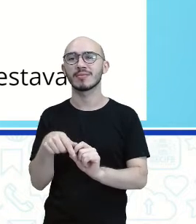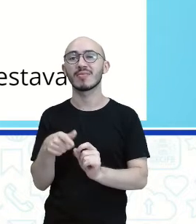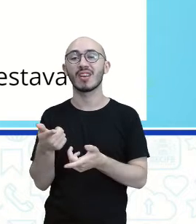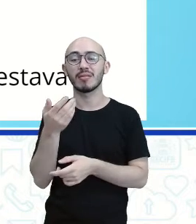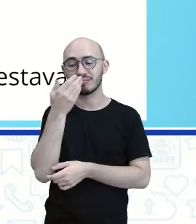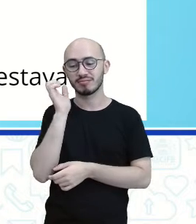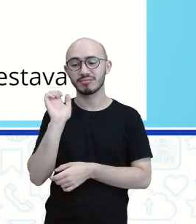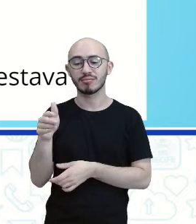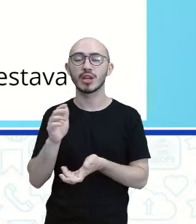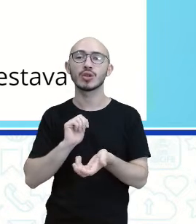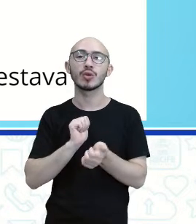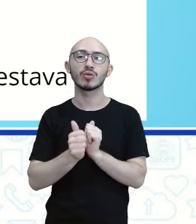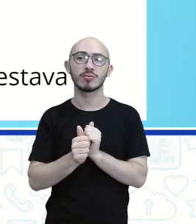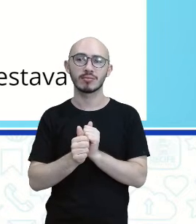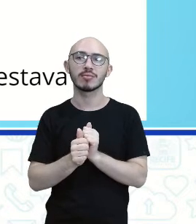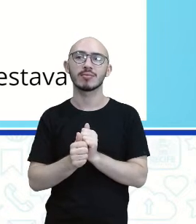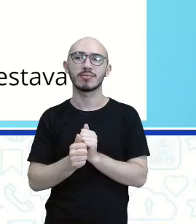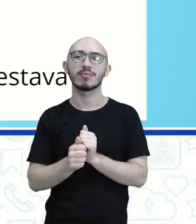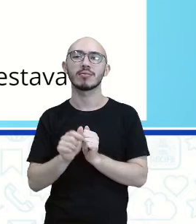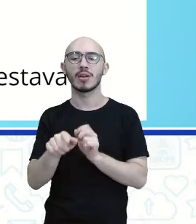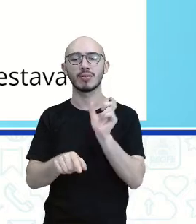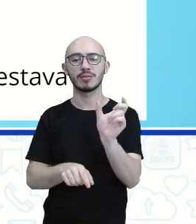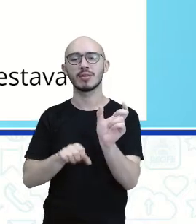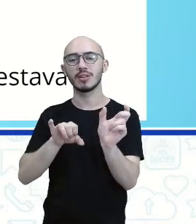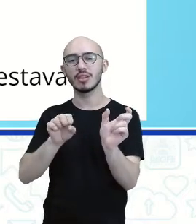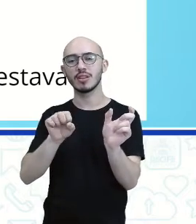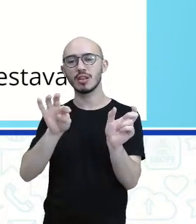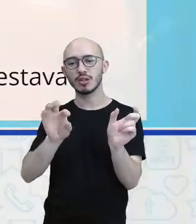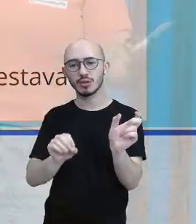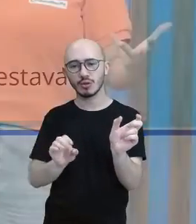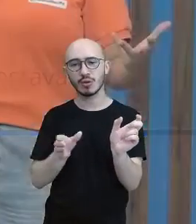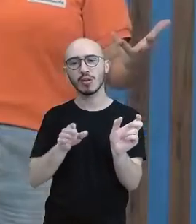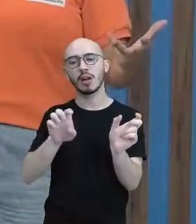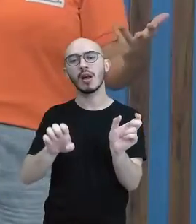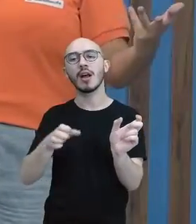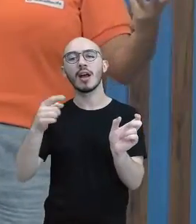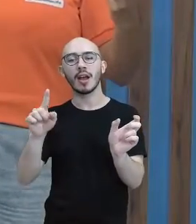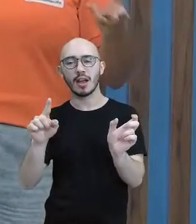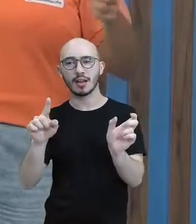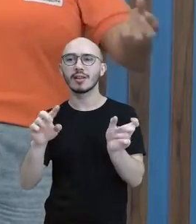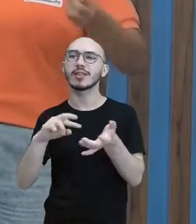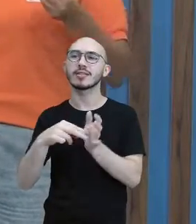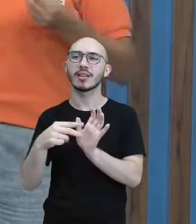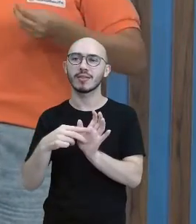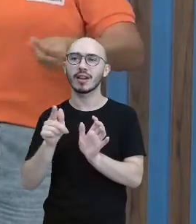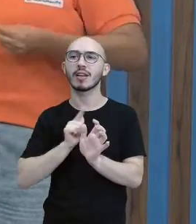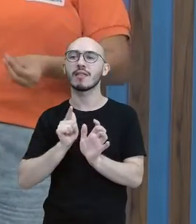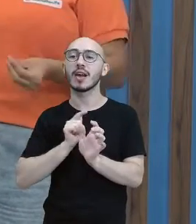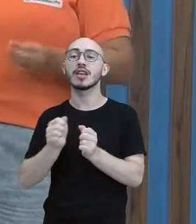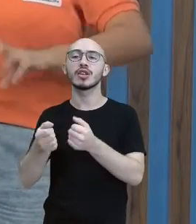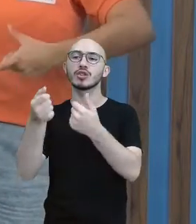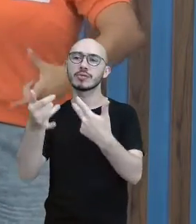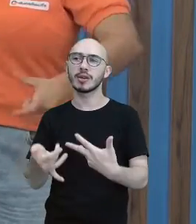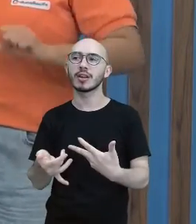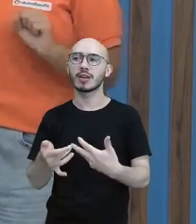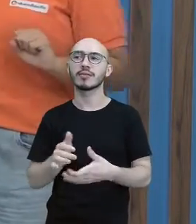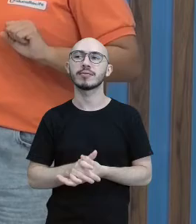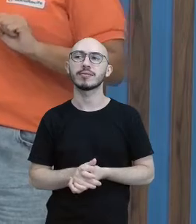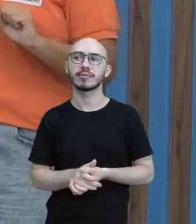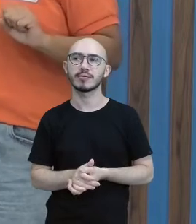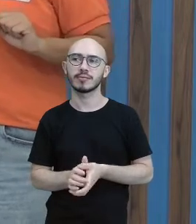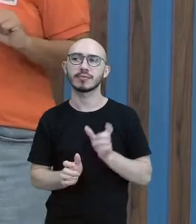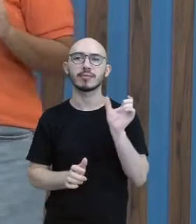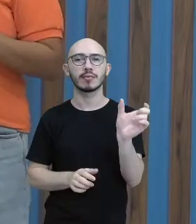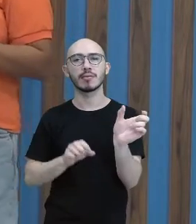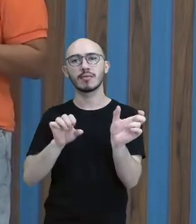jogo. Então, eu tenho uma explicação, eu tenho expressões explicativas, e essas expressões, isto é,